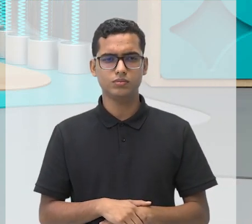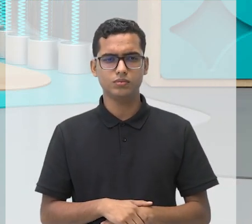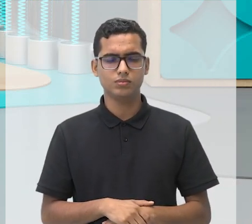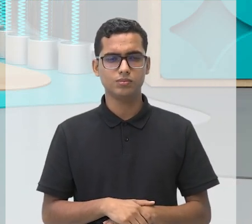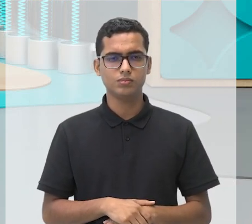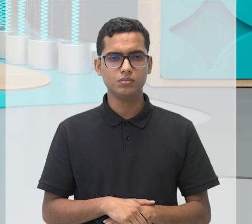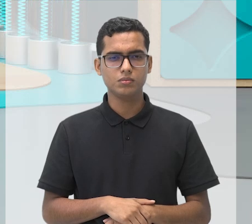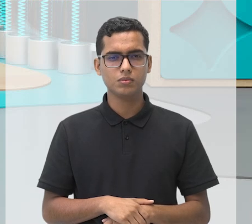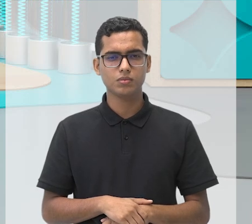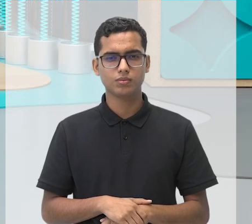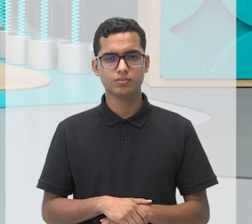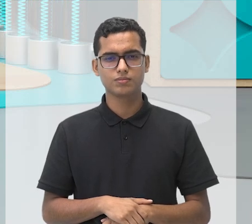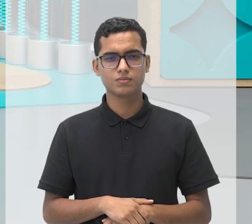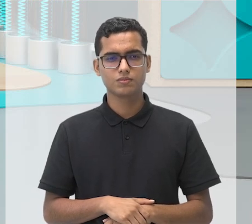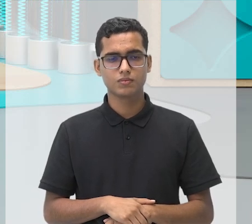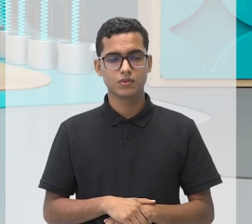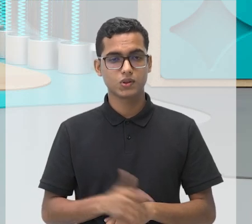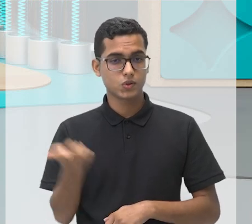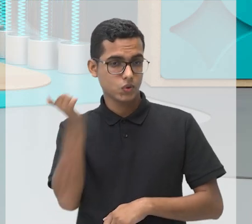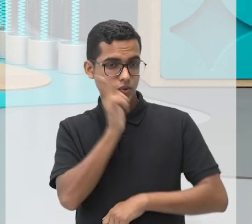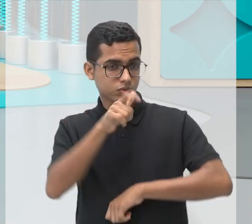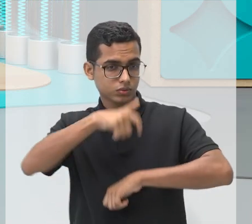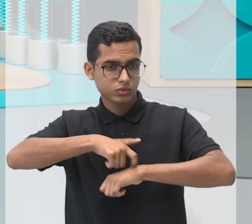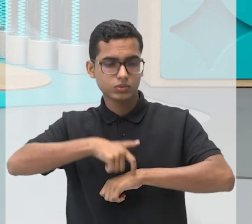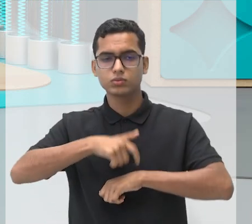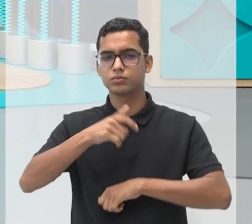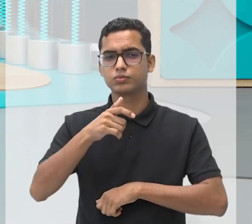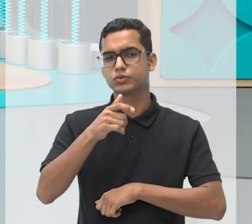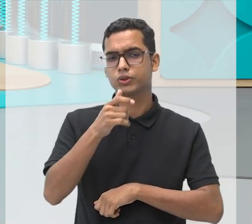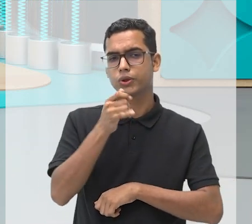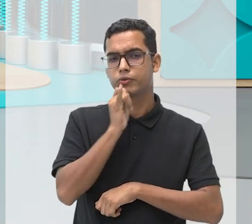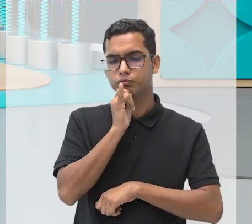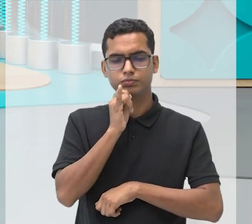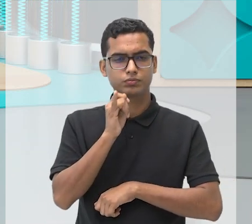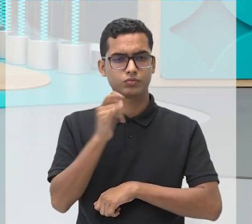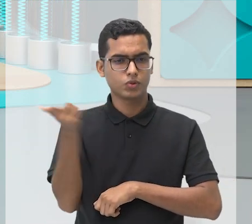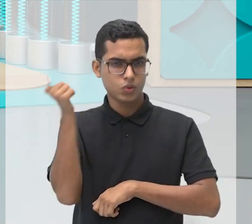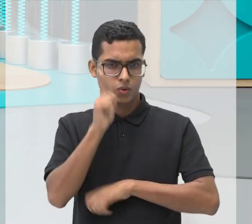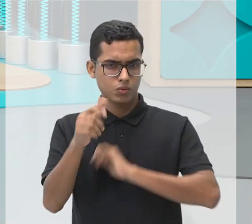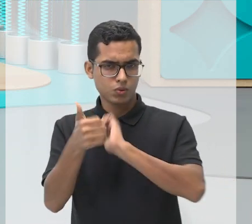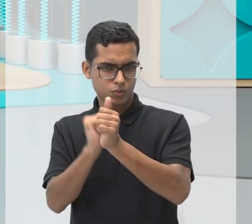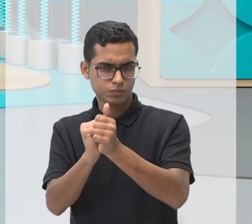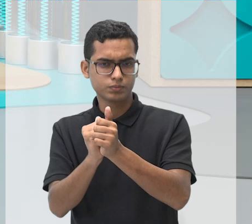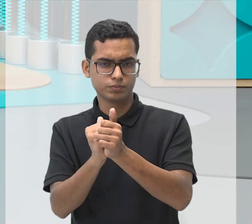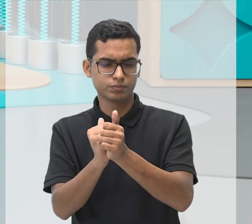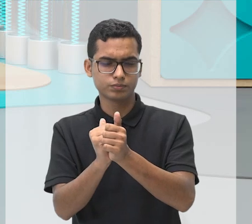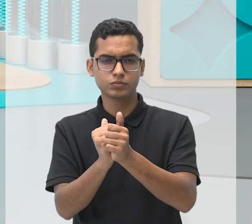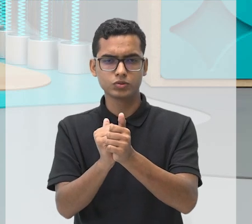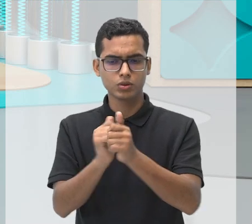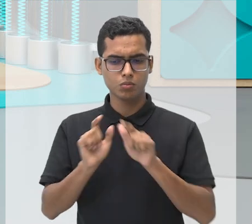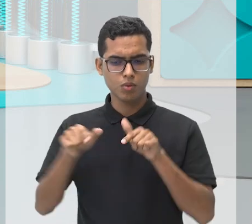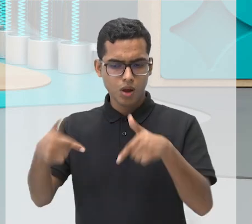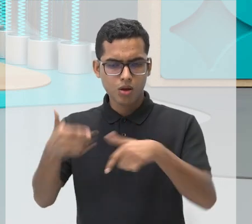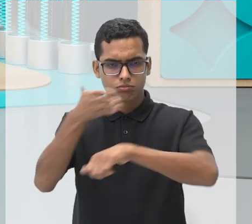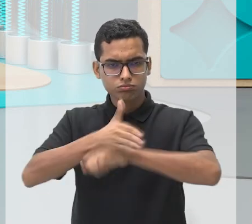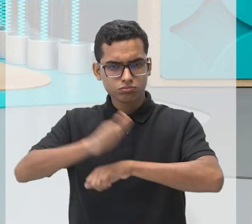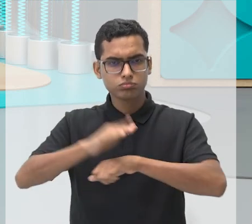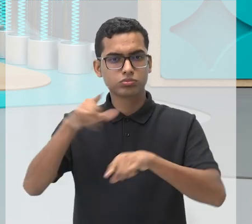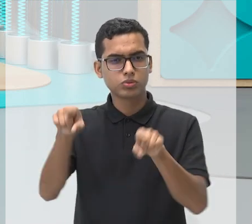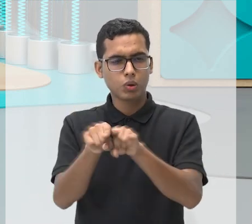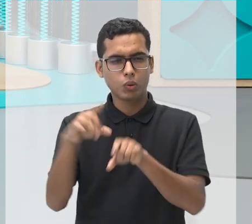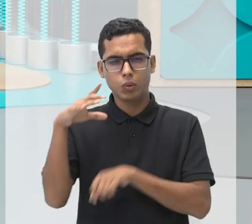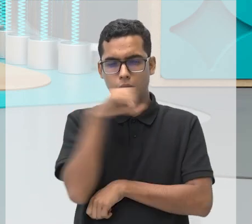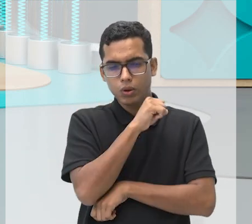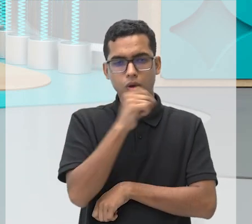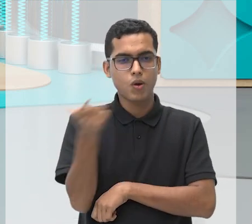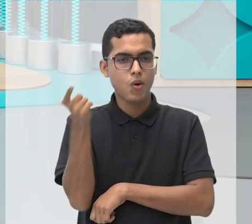Em que ganham tempo, né? Especialmente ao realizar esportes, ok? Então a gente precisa